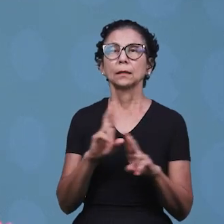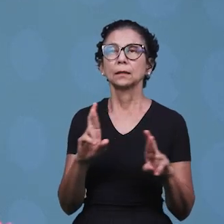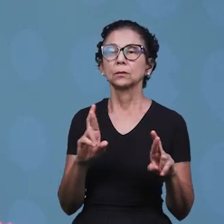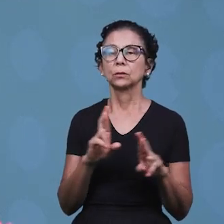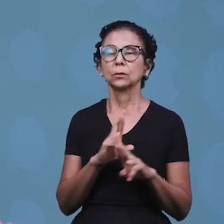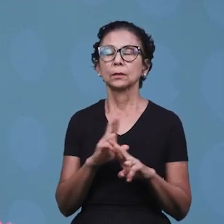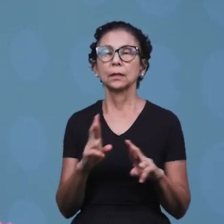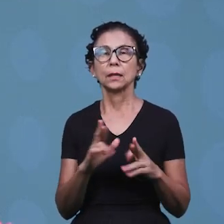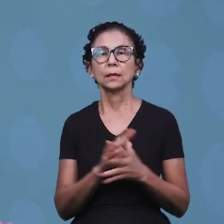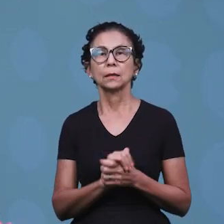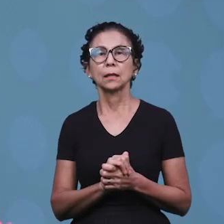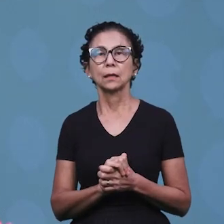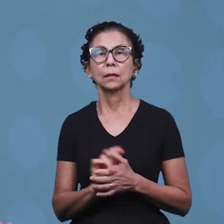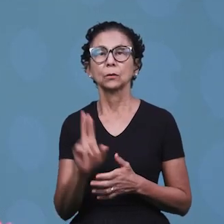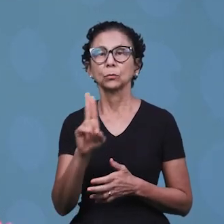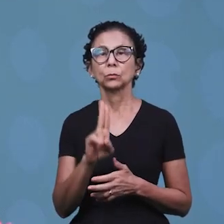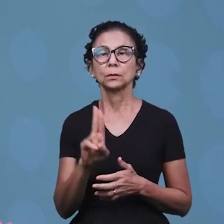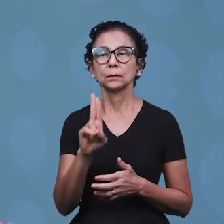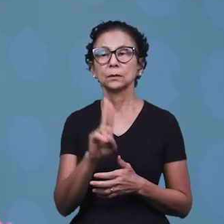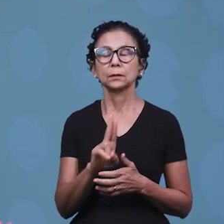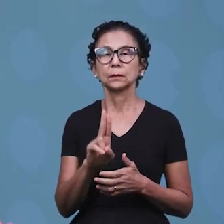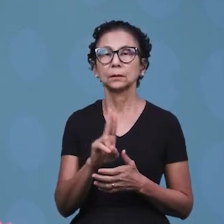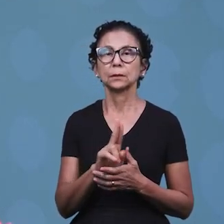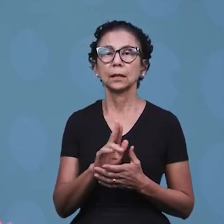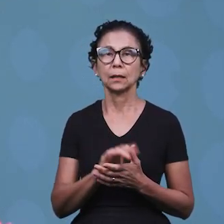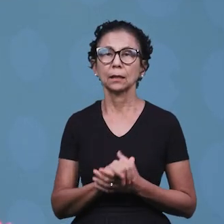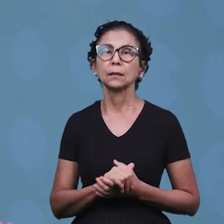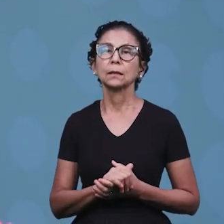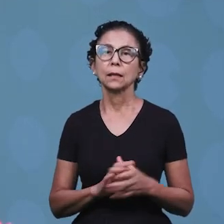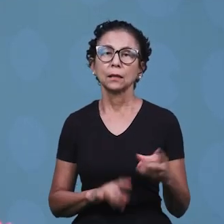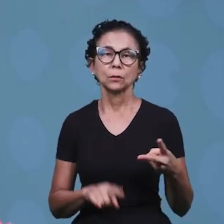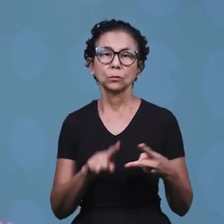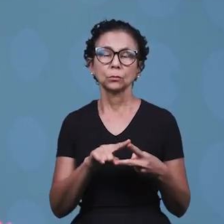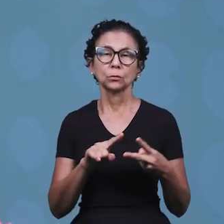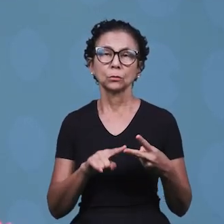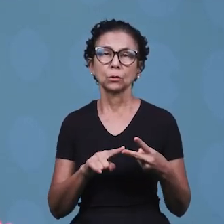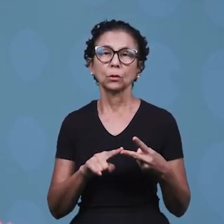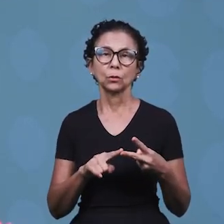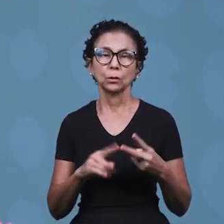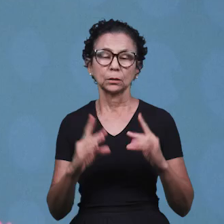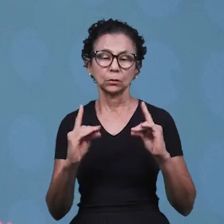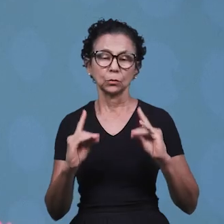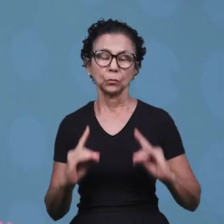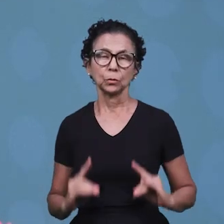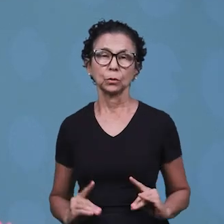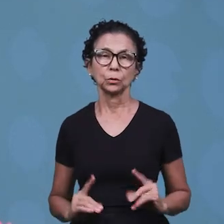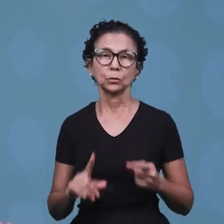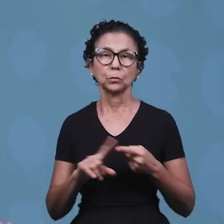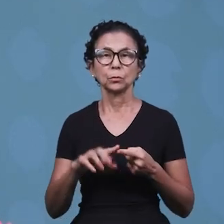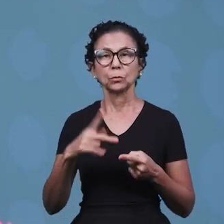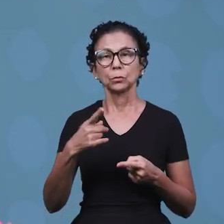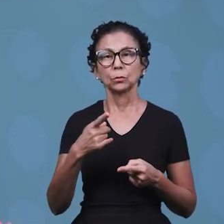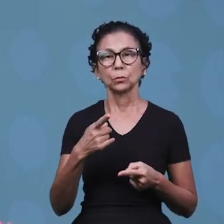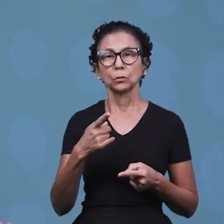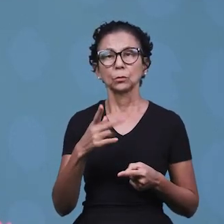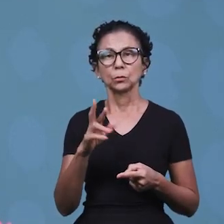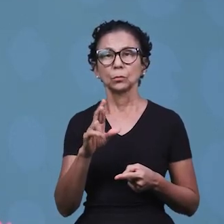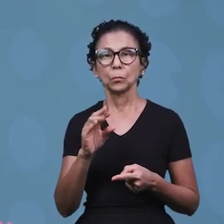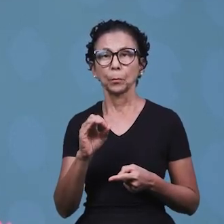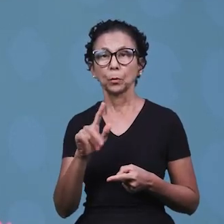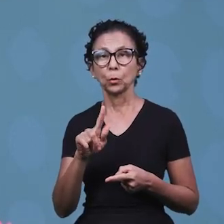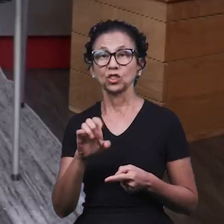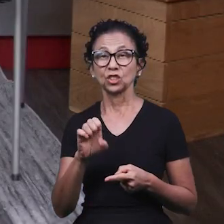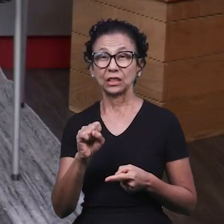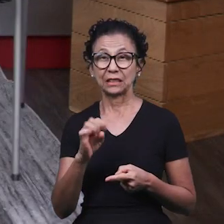reposição combinada, né? De estrogênio e progesterona, porque a progesterona vai ter mais influência nas mamas